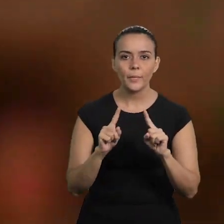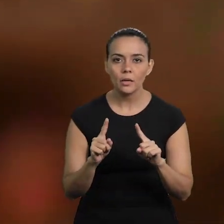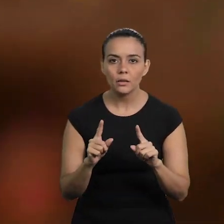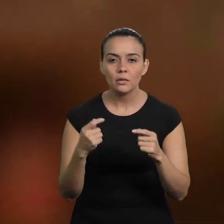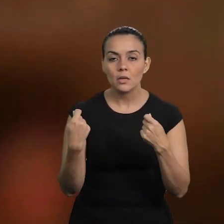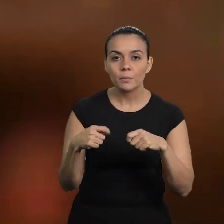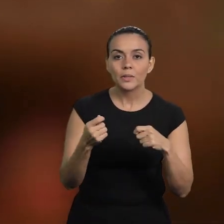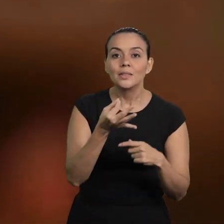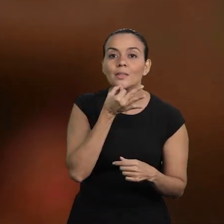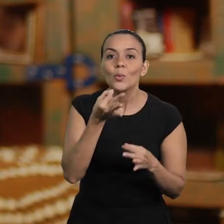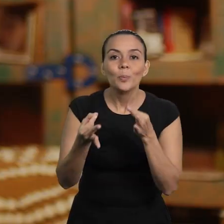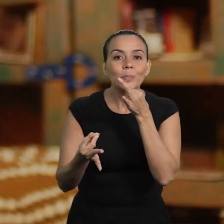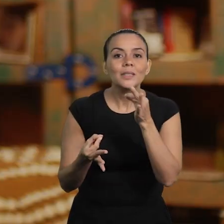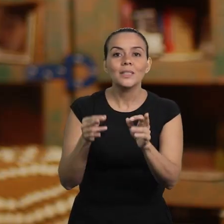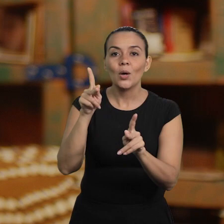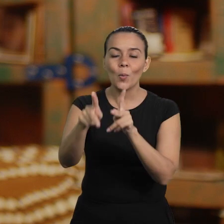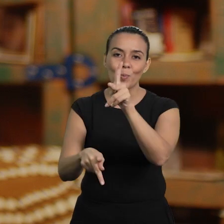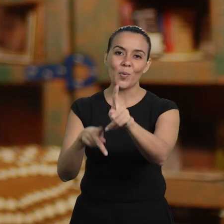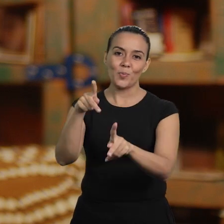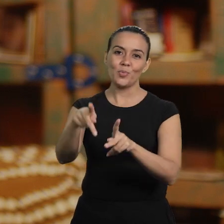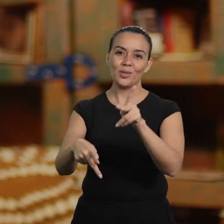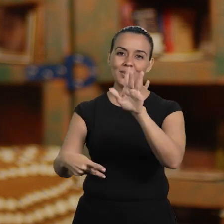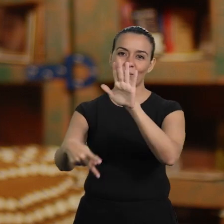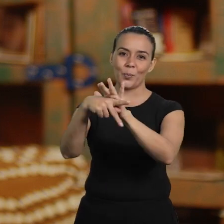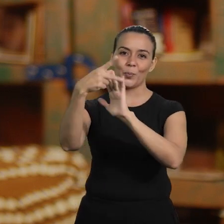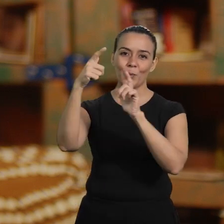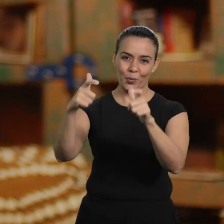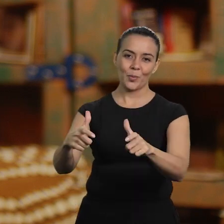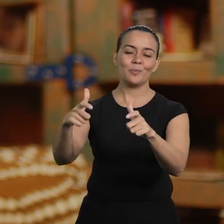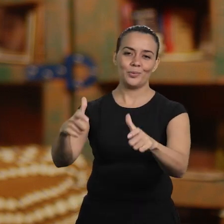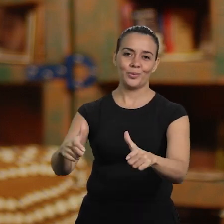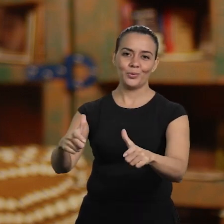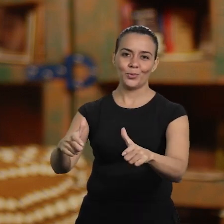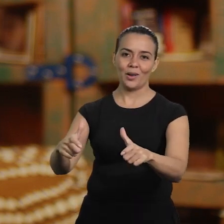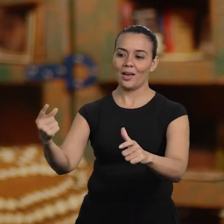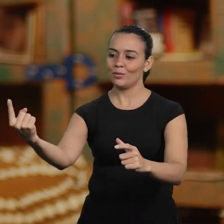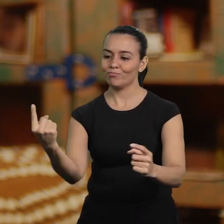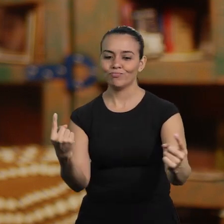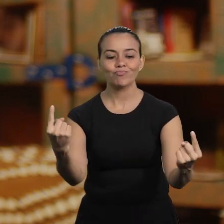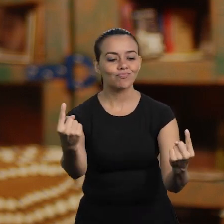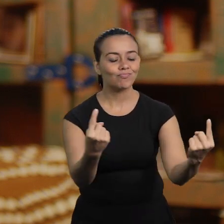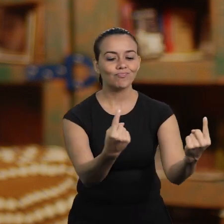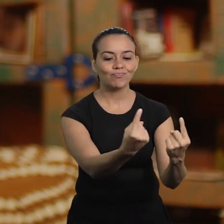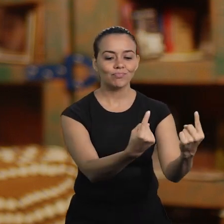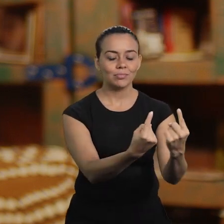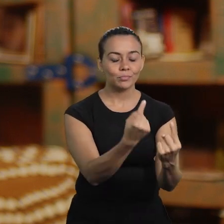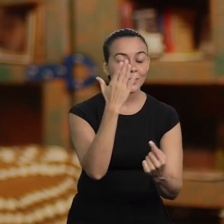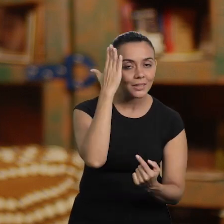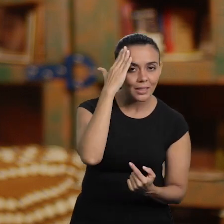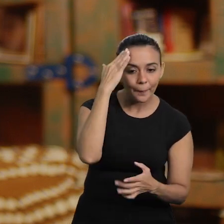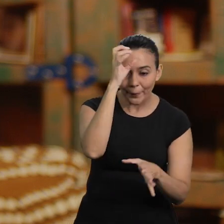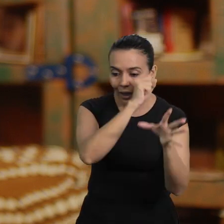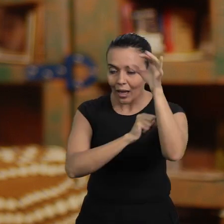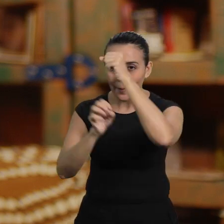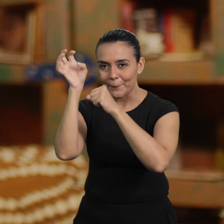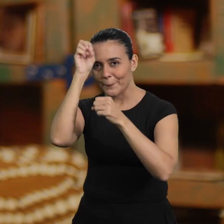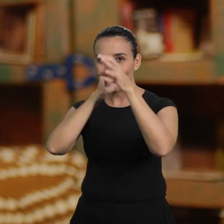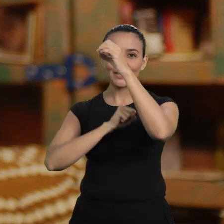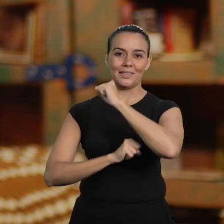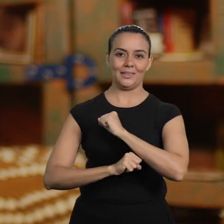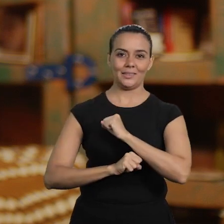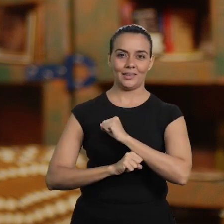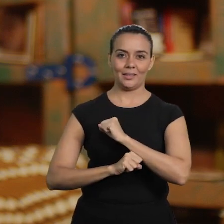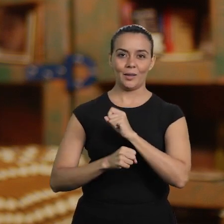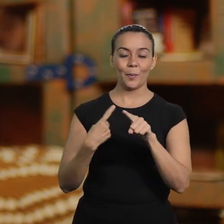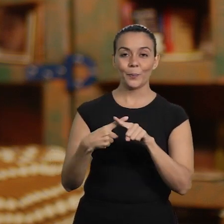quando a gente esquece que esses povos têm muita inovação social que ainda nós nem reconhecemos, que não